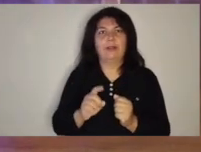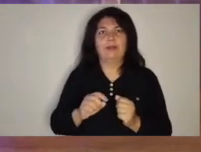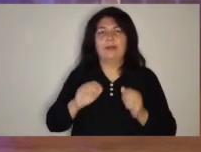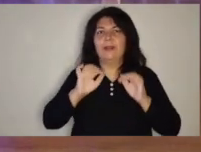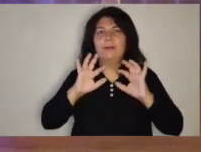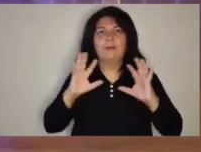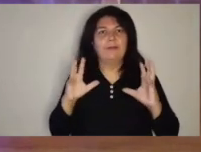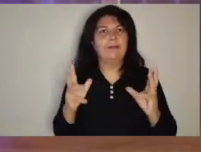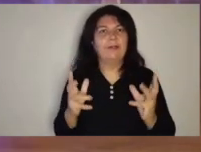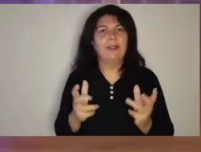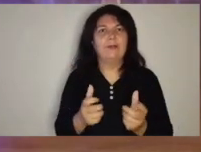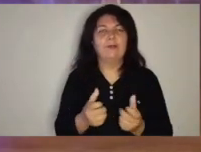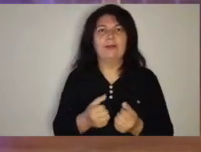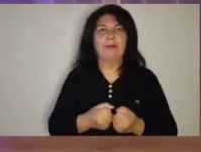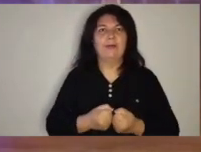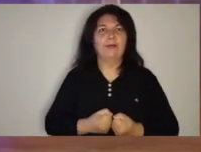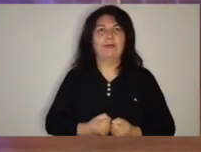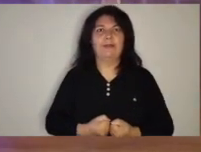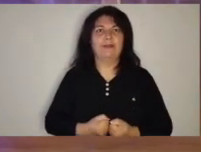extraordinário.